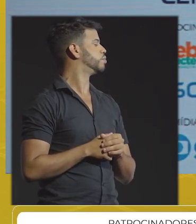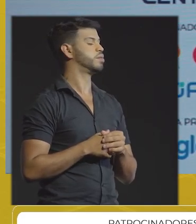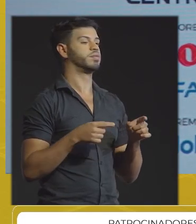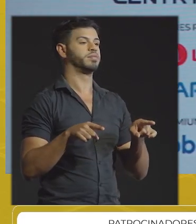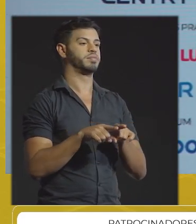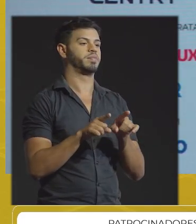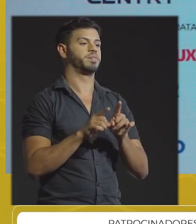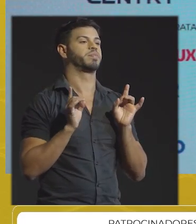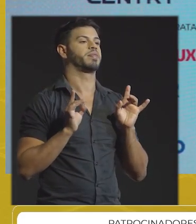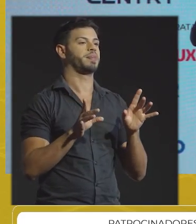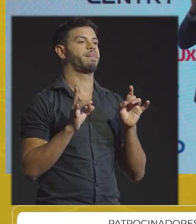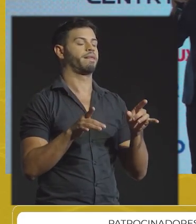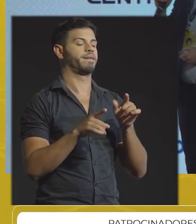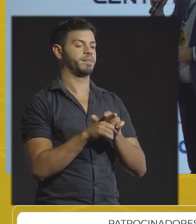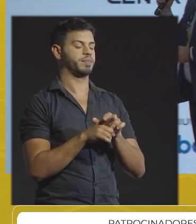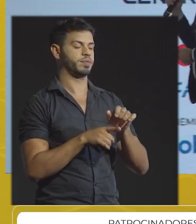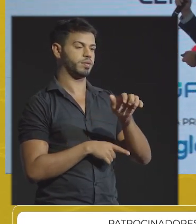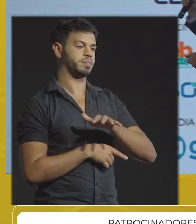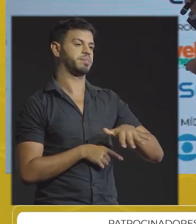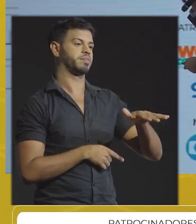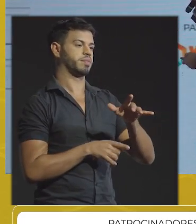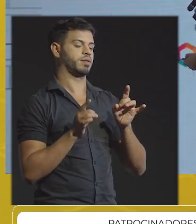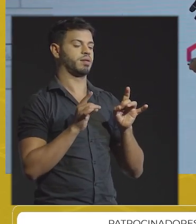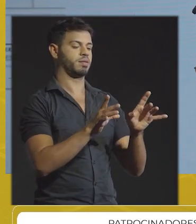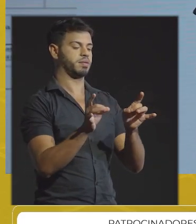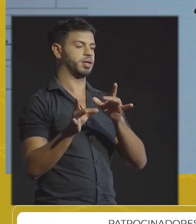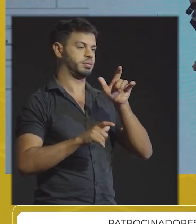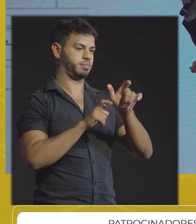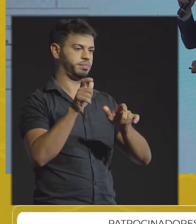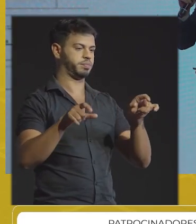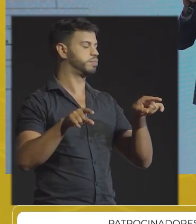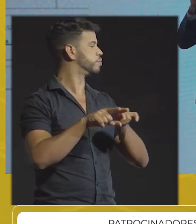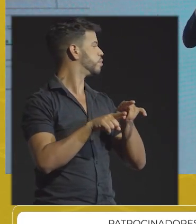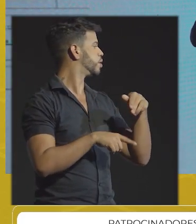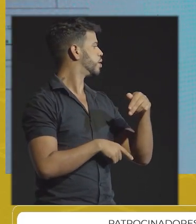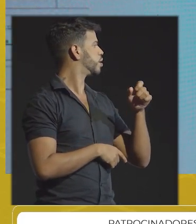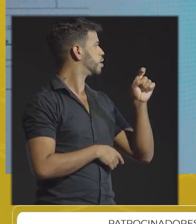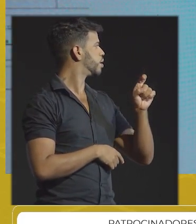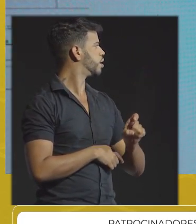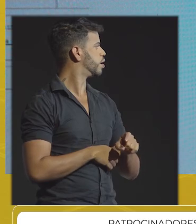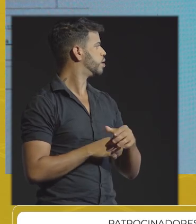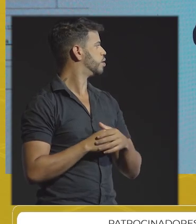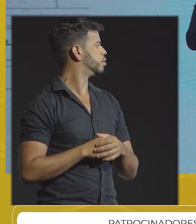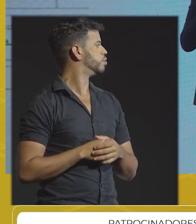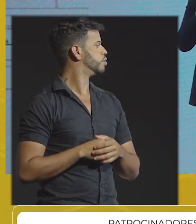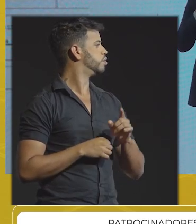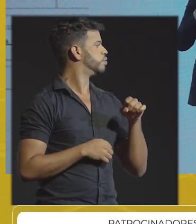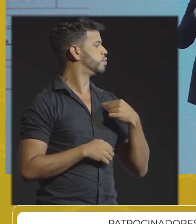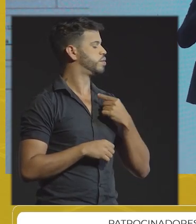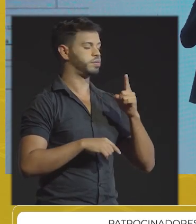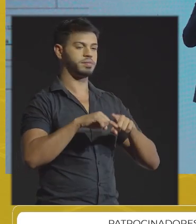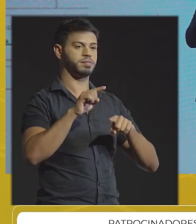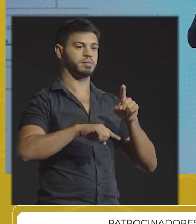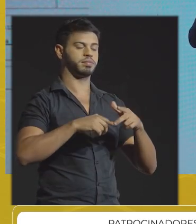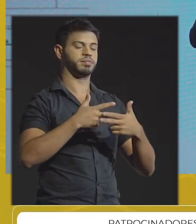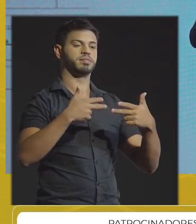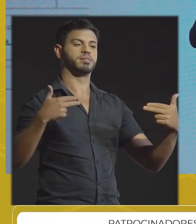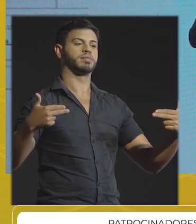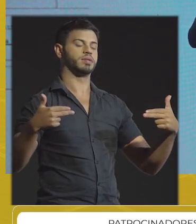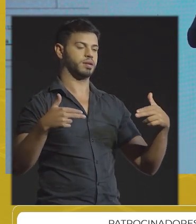vende essa energia no mercado também através da merx então além de vender equipamento a gente vende